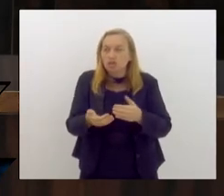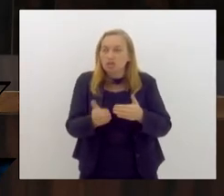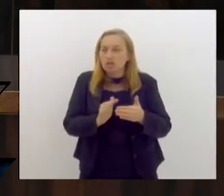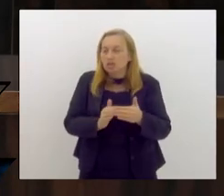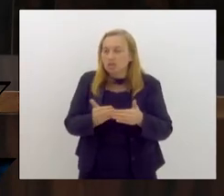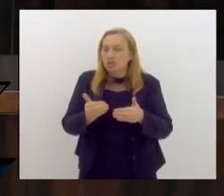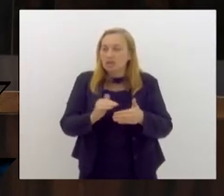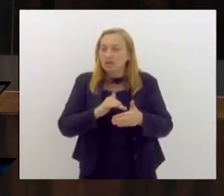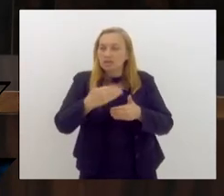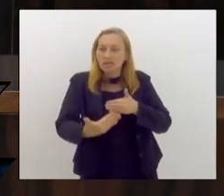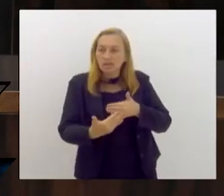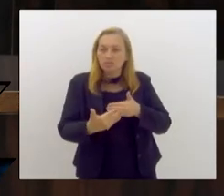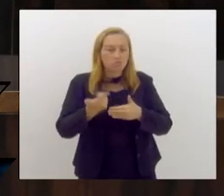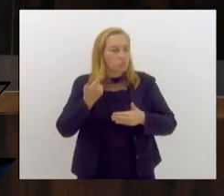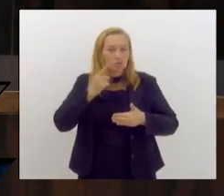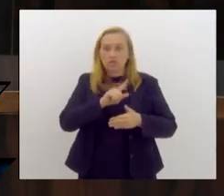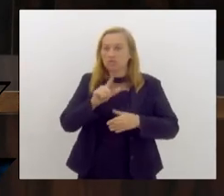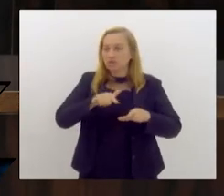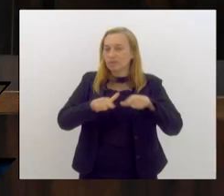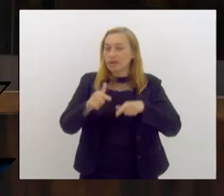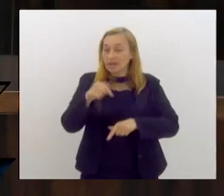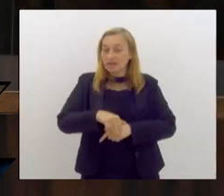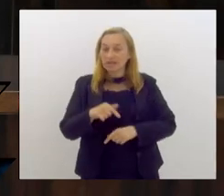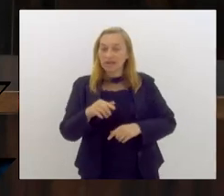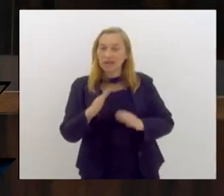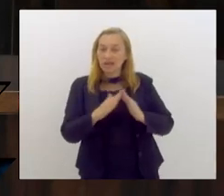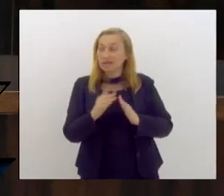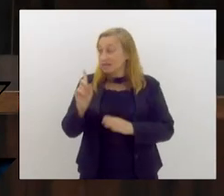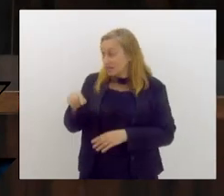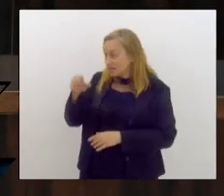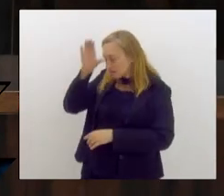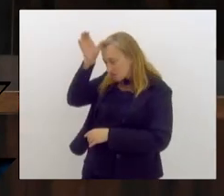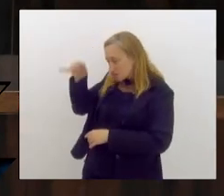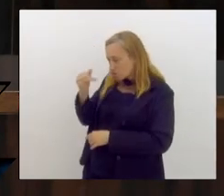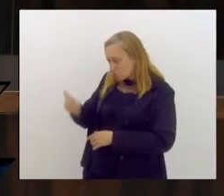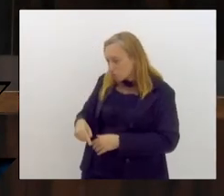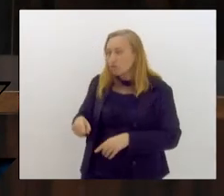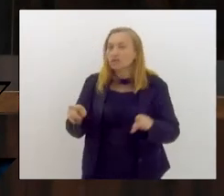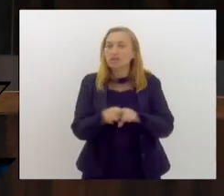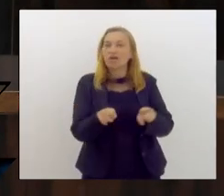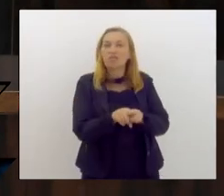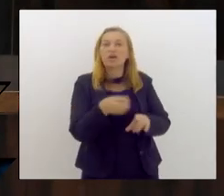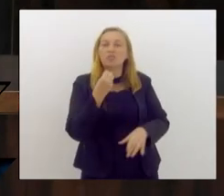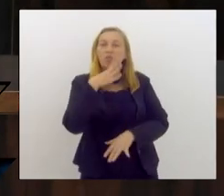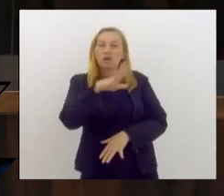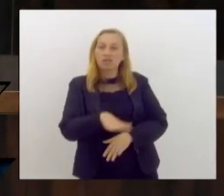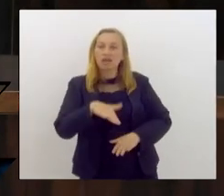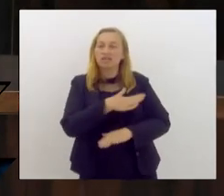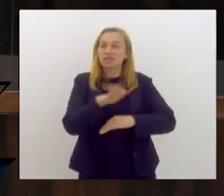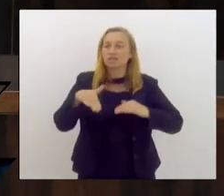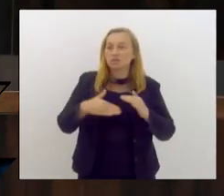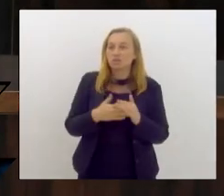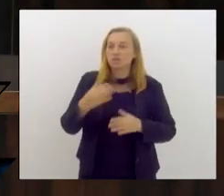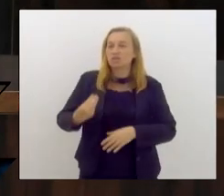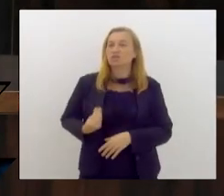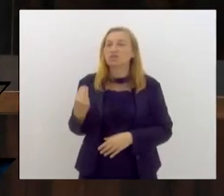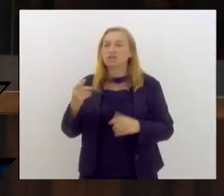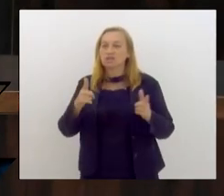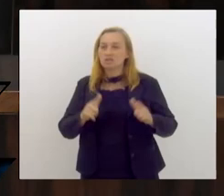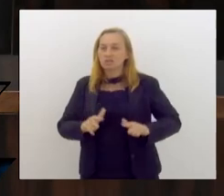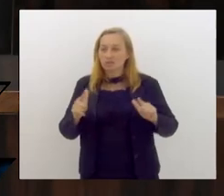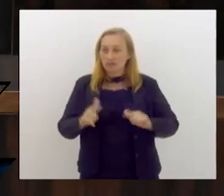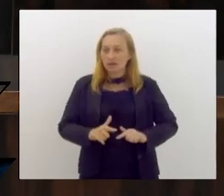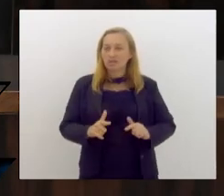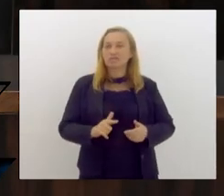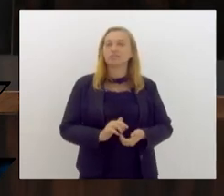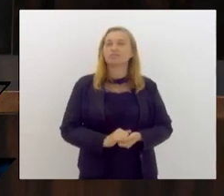não consegue trabalhar aqui na casa, né, não, tia Ju? E quero também dar uma boa tarde aqui a todos que estão aqui presentes, aqui, que